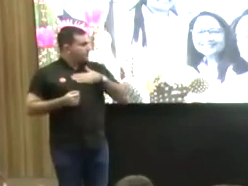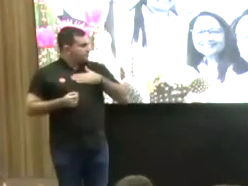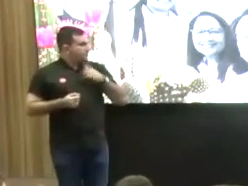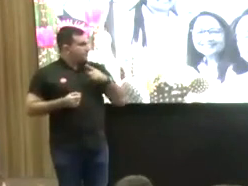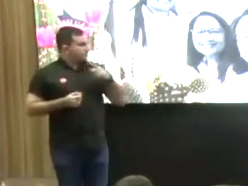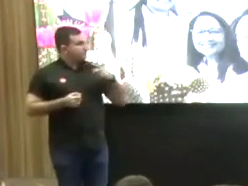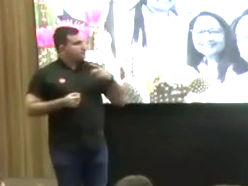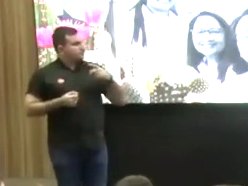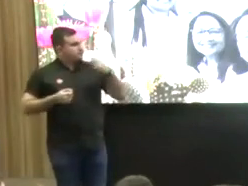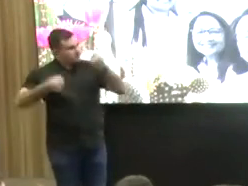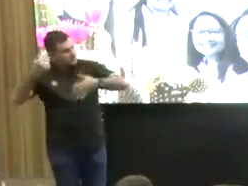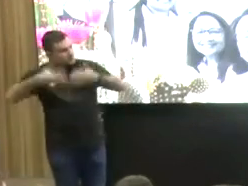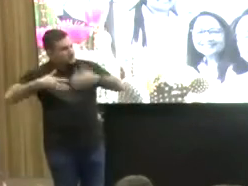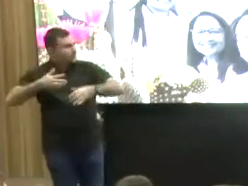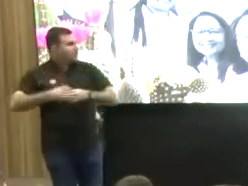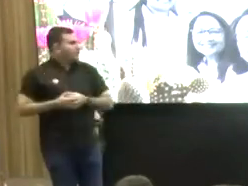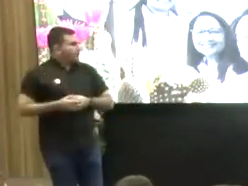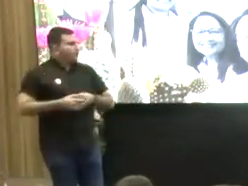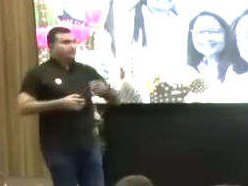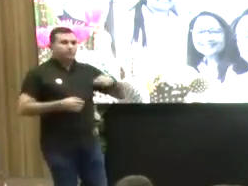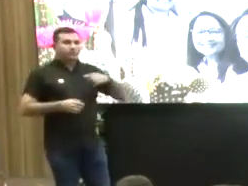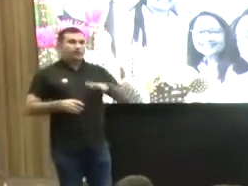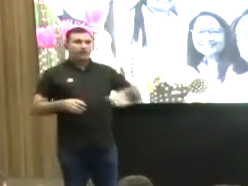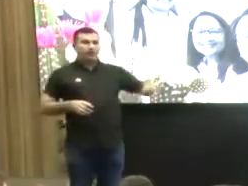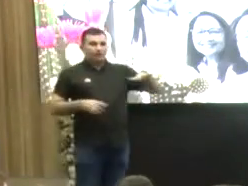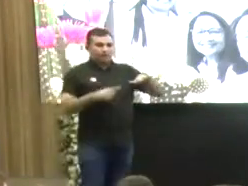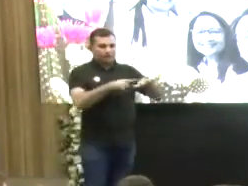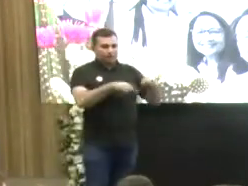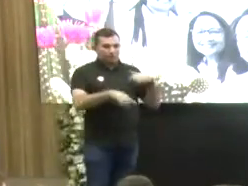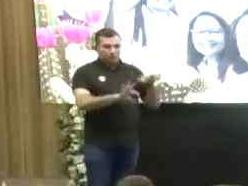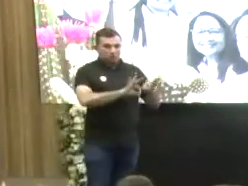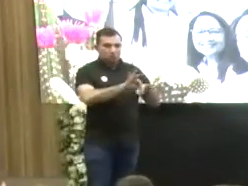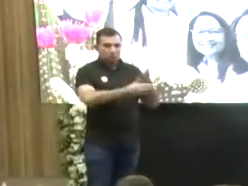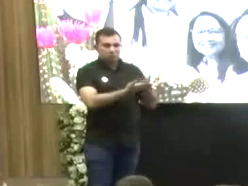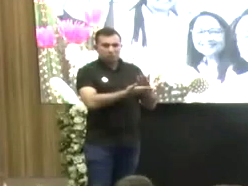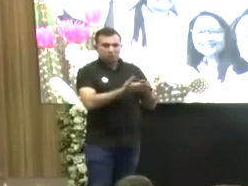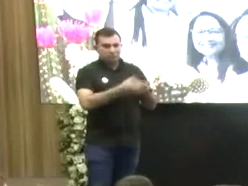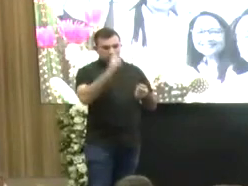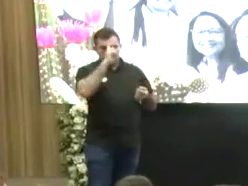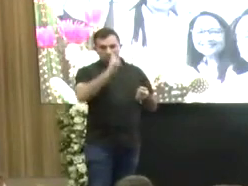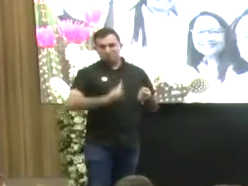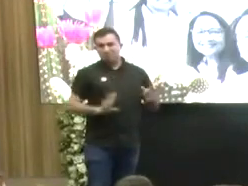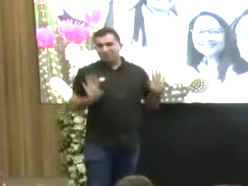Clara principiou, porque assim, olha, a gente está entrando no campo que não estava organizado, está incerto.